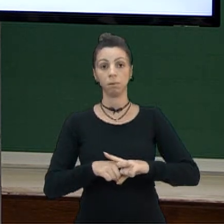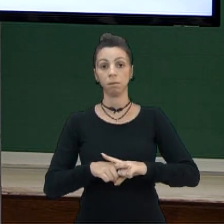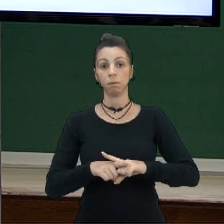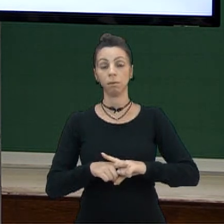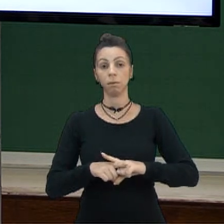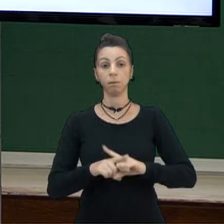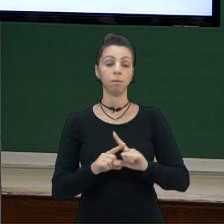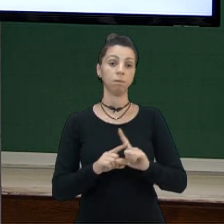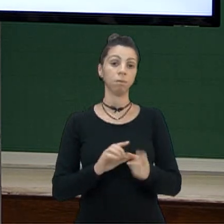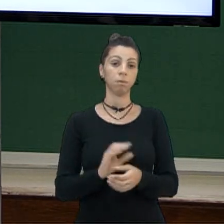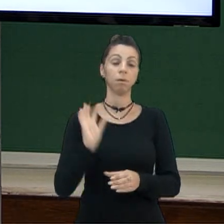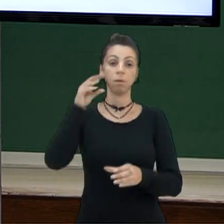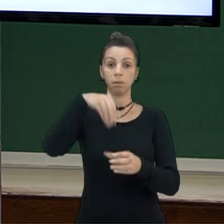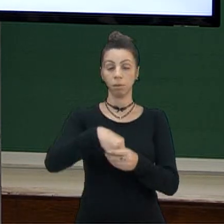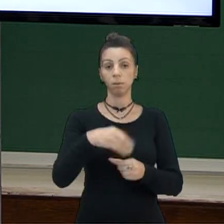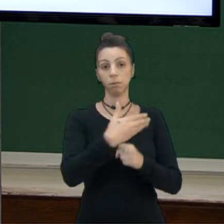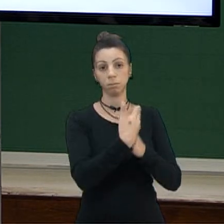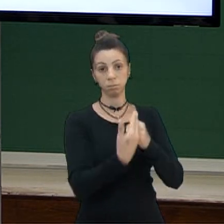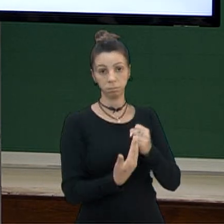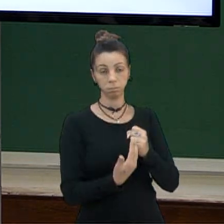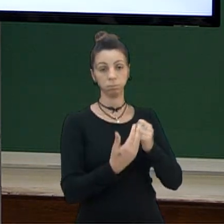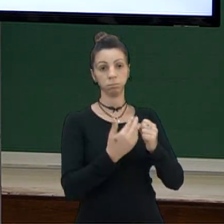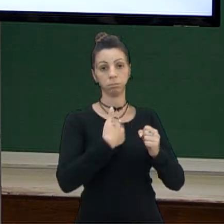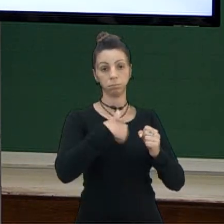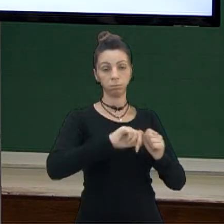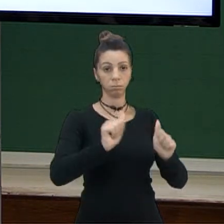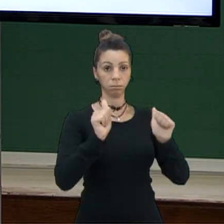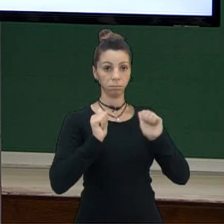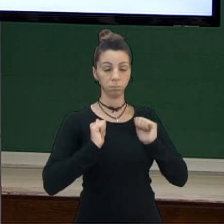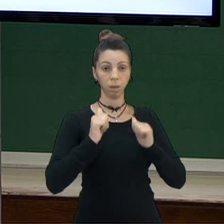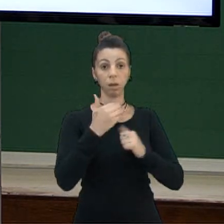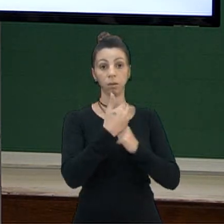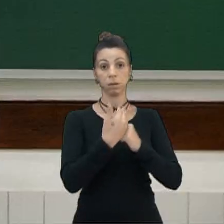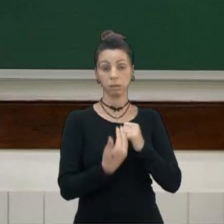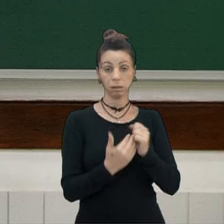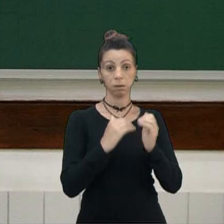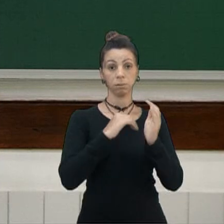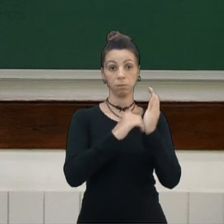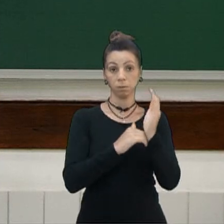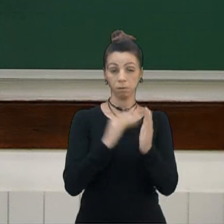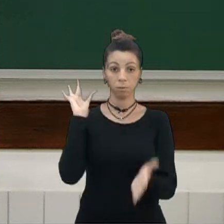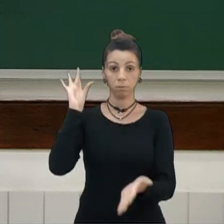de um Estado laico, né, que representa o Estado civil de fato. Tá?